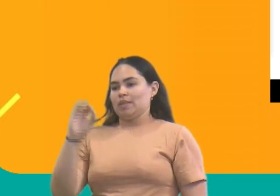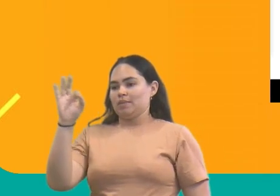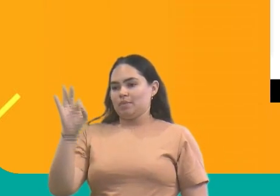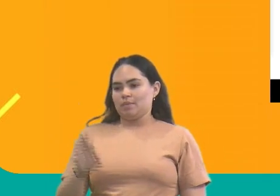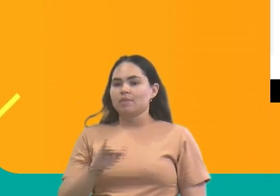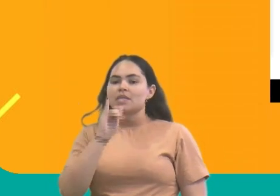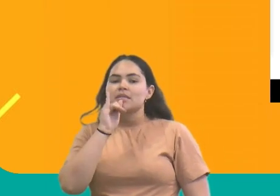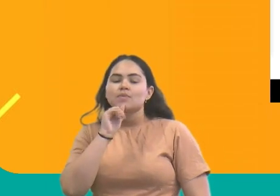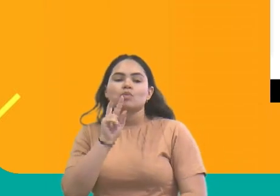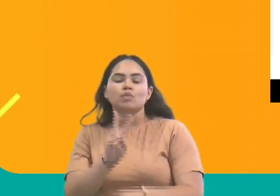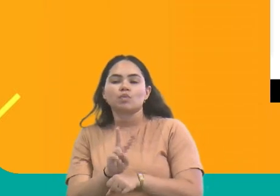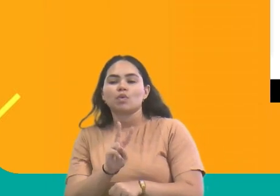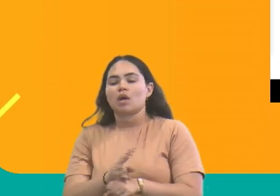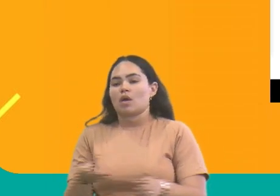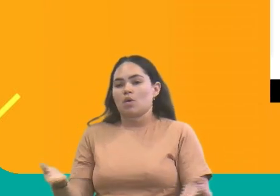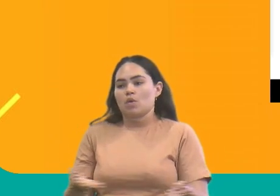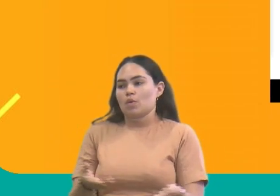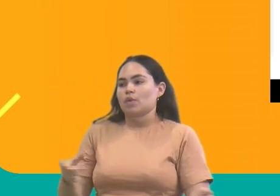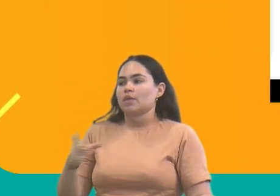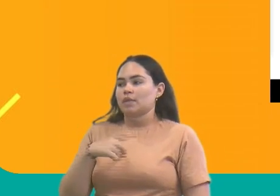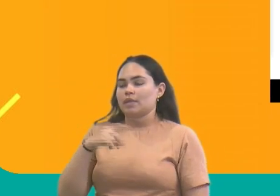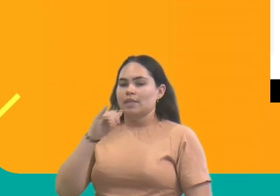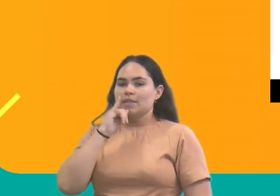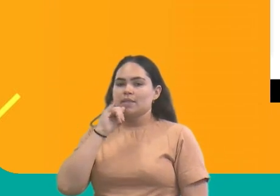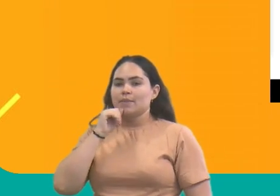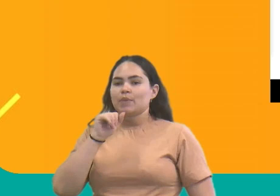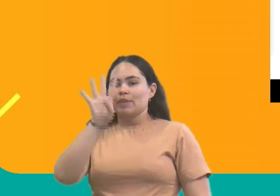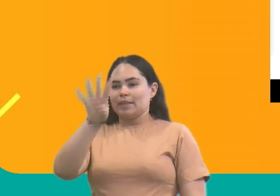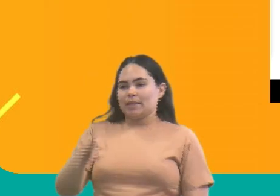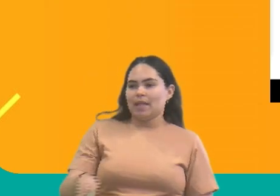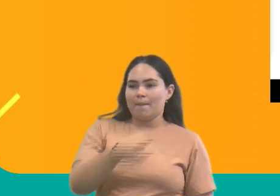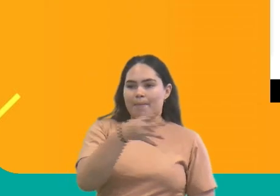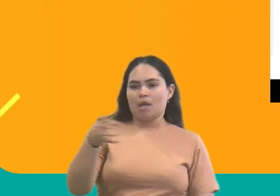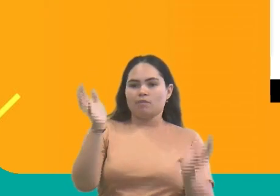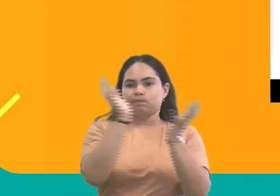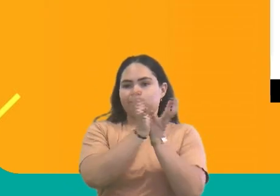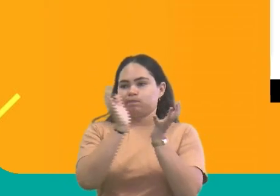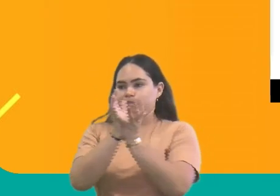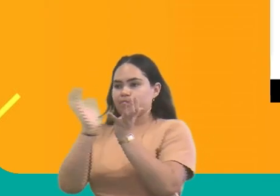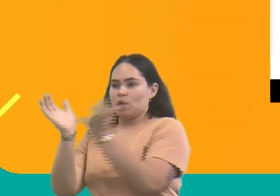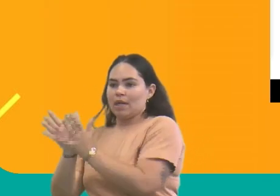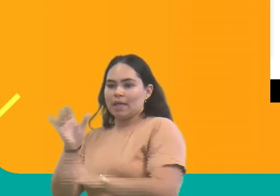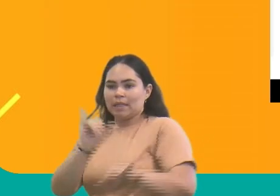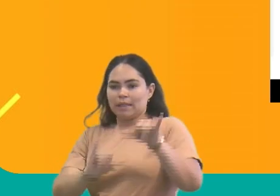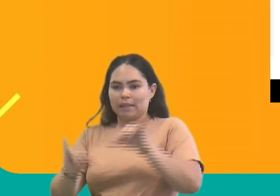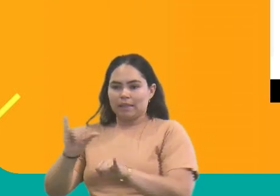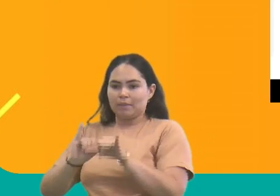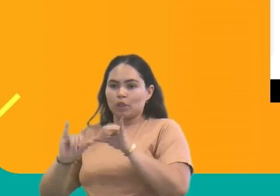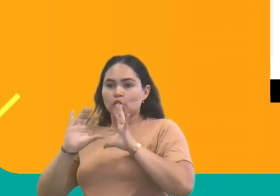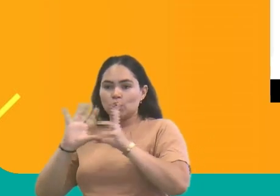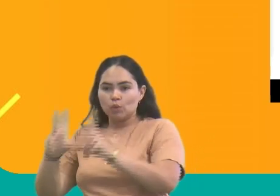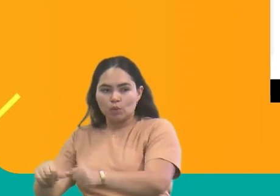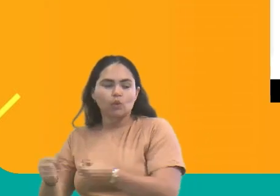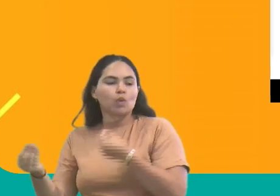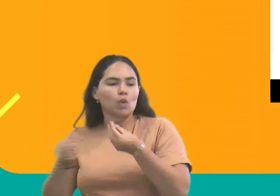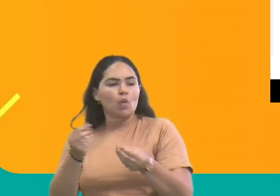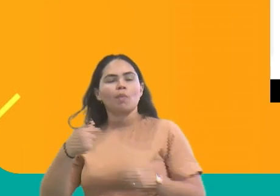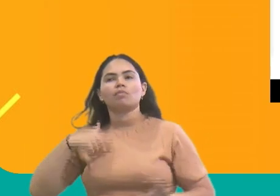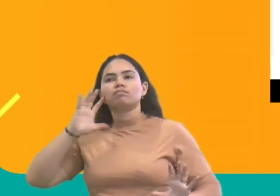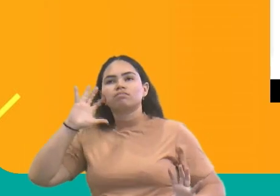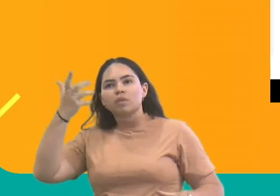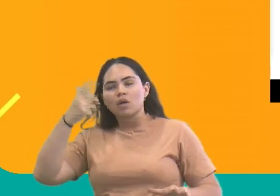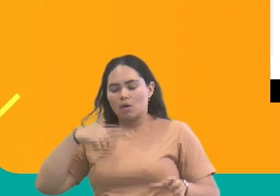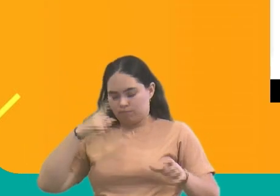tive, no momento, uma abdução da tabela periódica da minha mente. Uma abdução de toda a tabuada. Como é que eu resolvo a